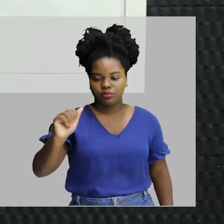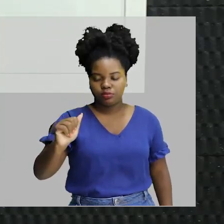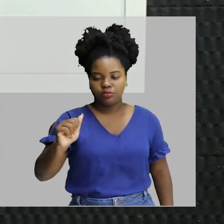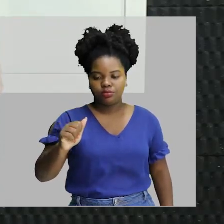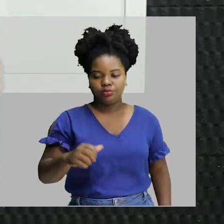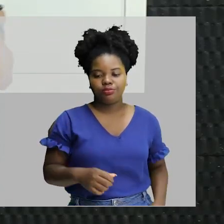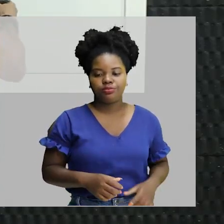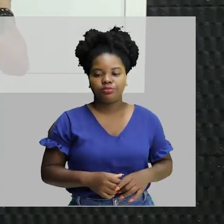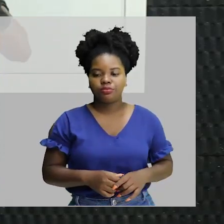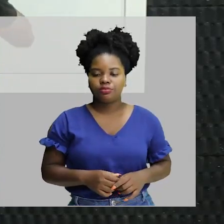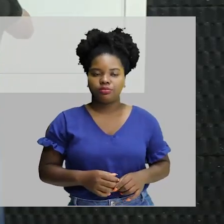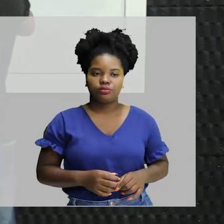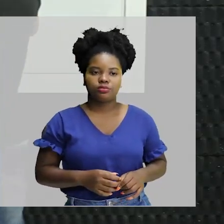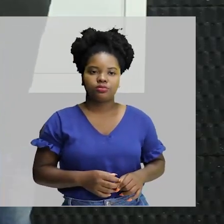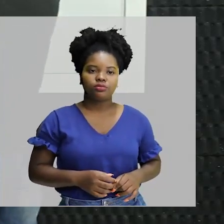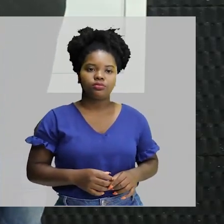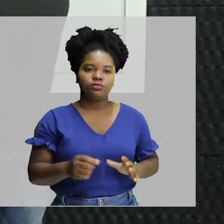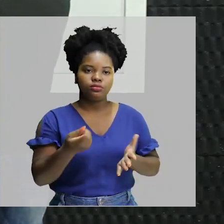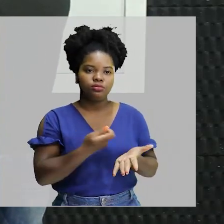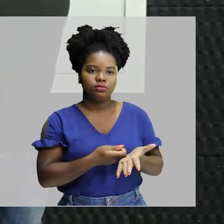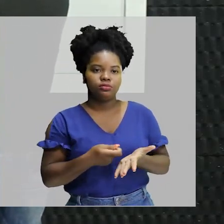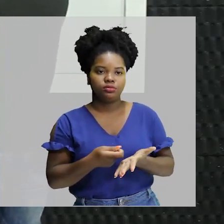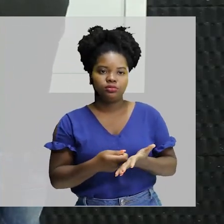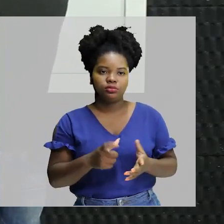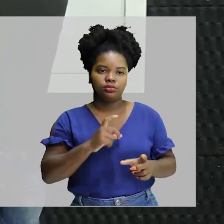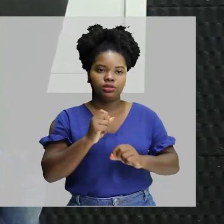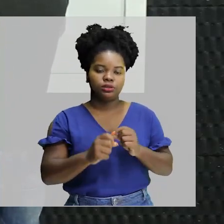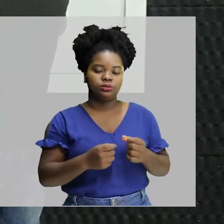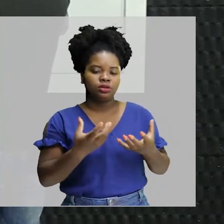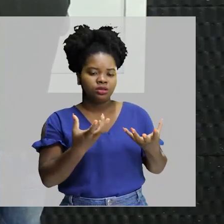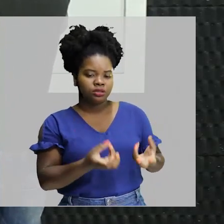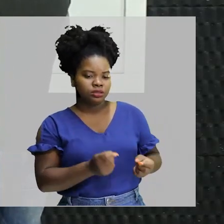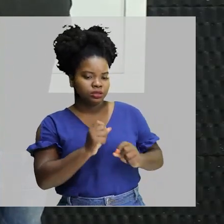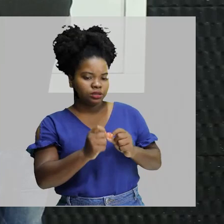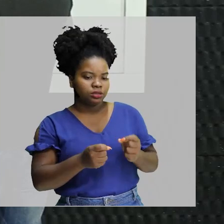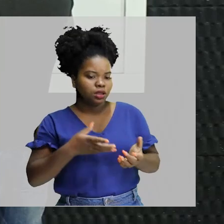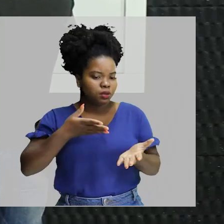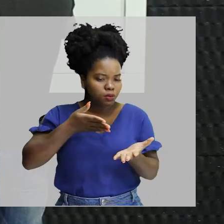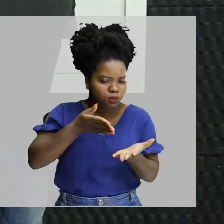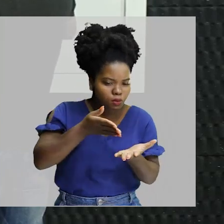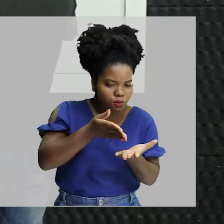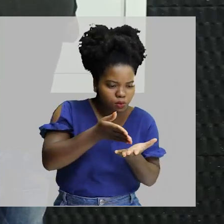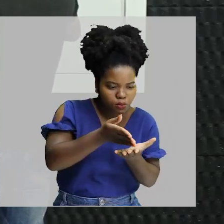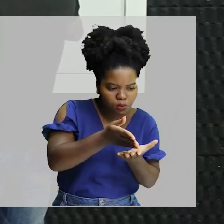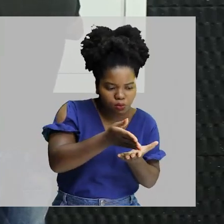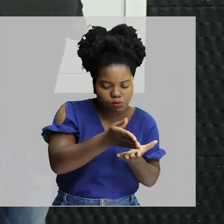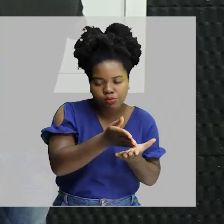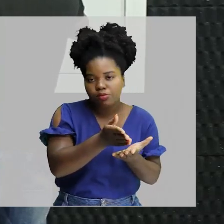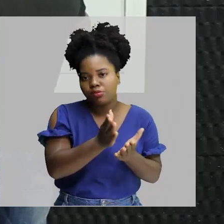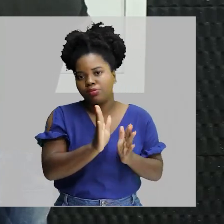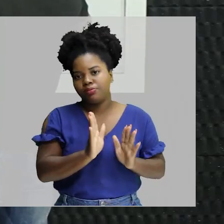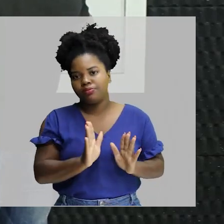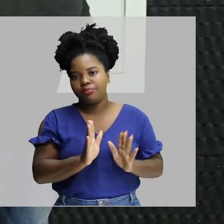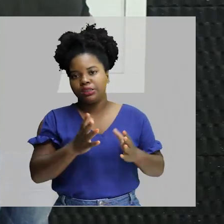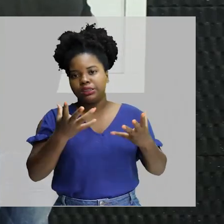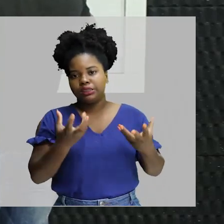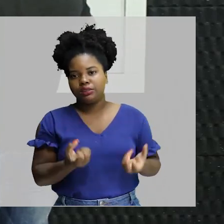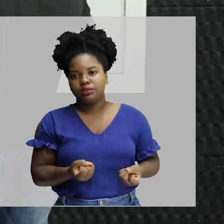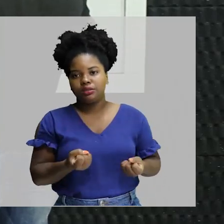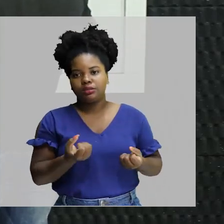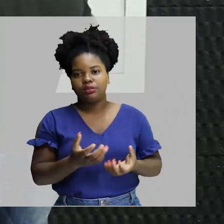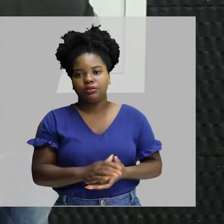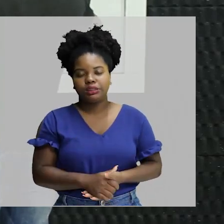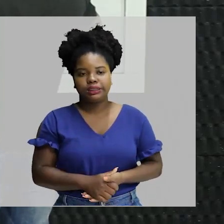fundamentação, esse determinismo ele vem aqui na aceitação do destino, aceitar o destino,